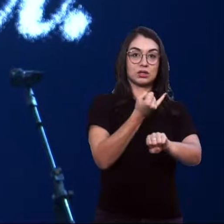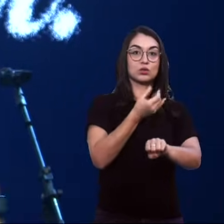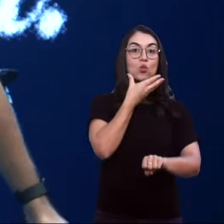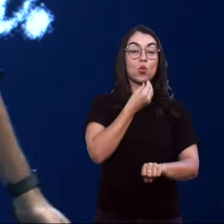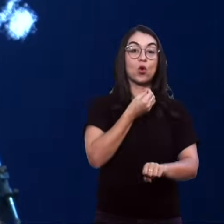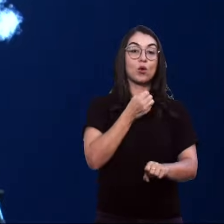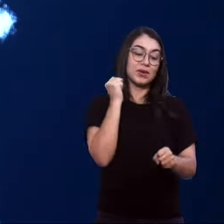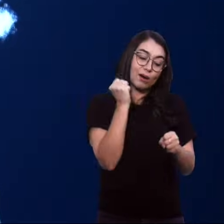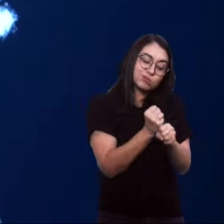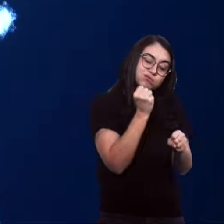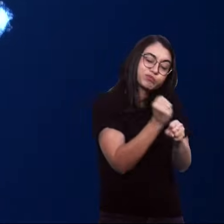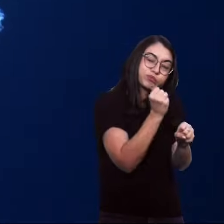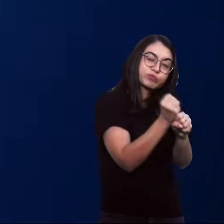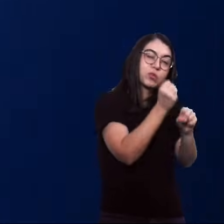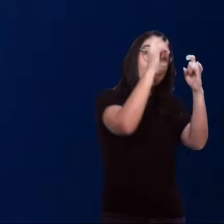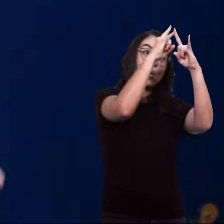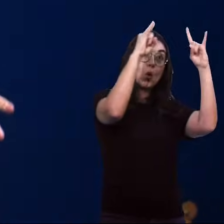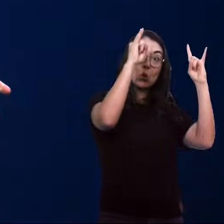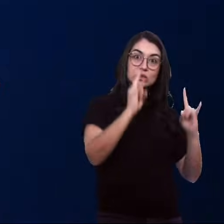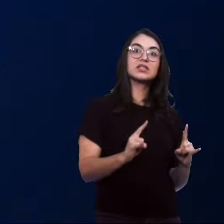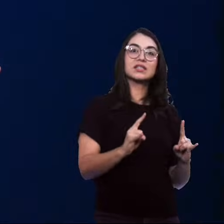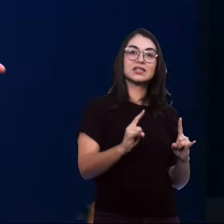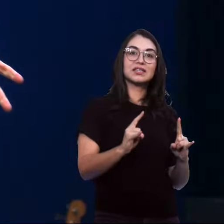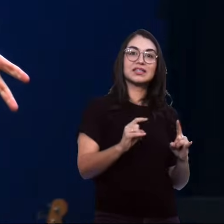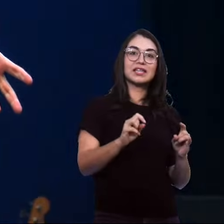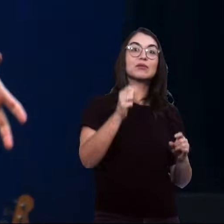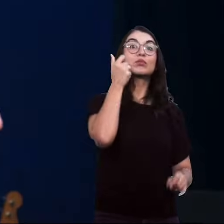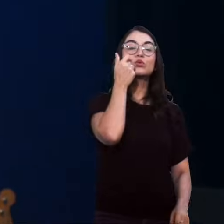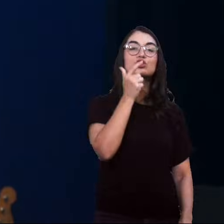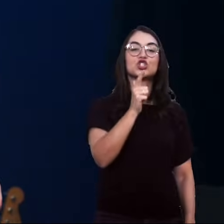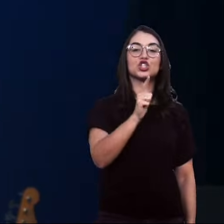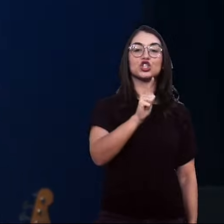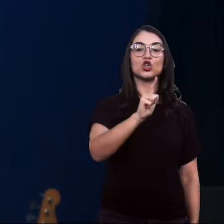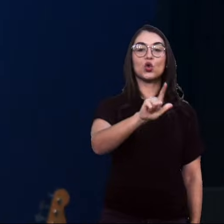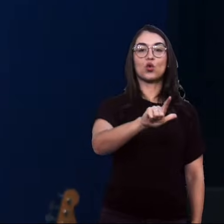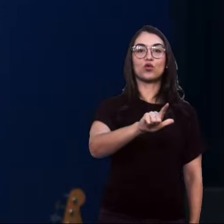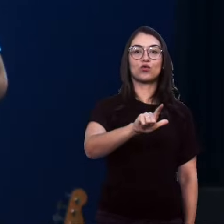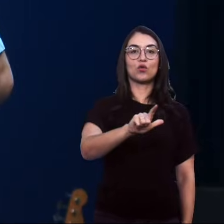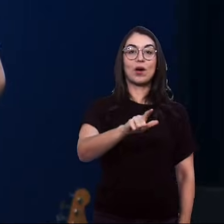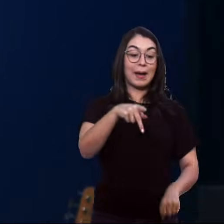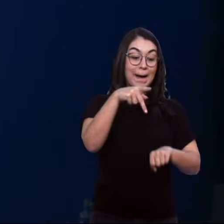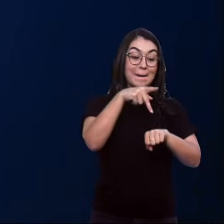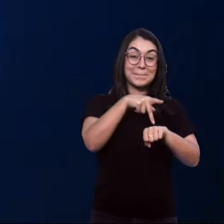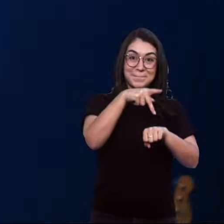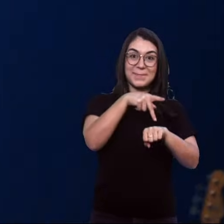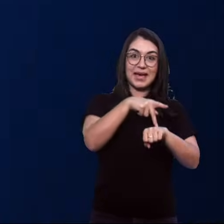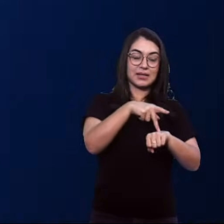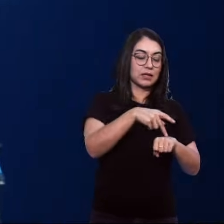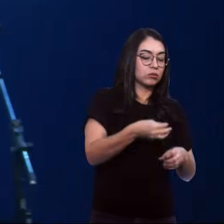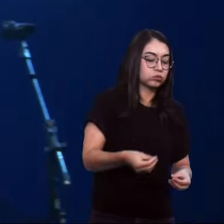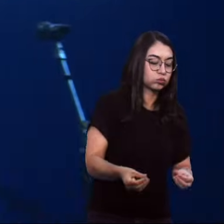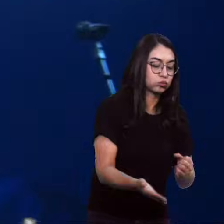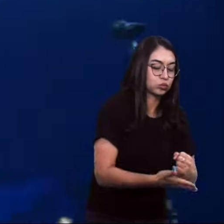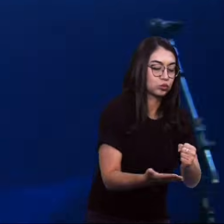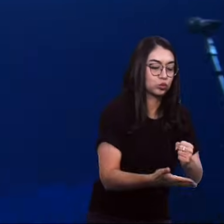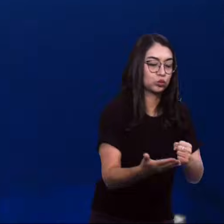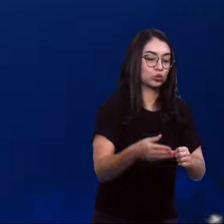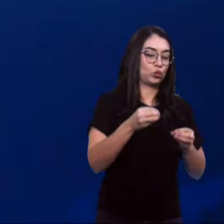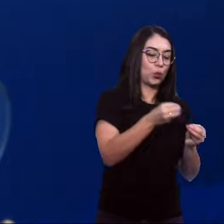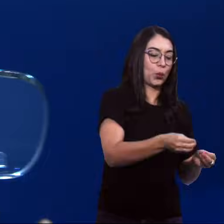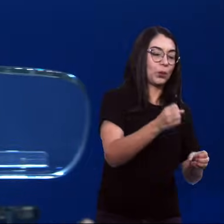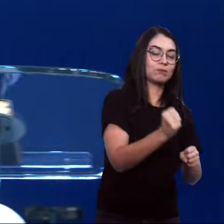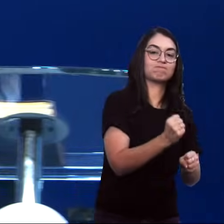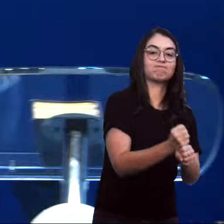templo. Ele começa a lançar as pedras fundamentais ali do templo, e na verdade